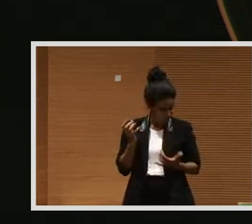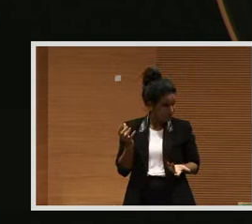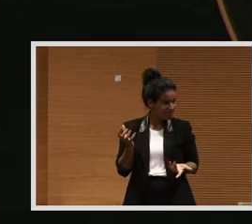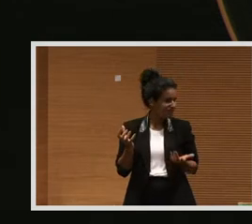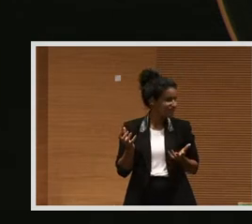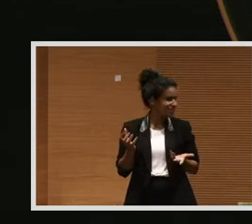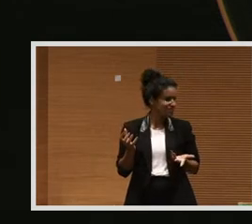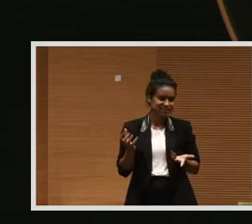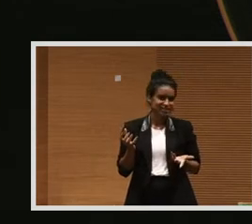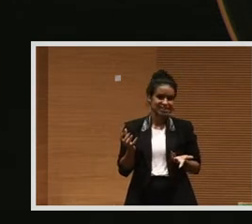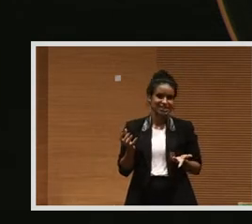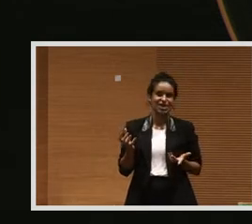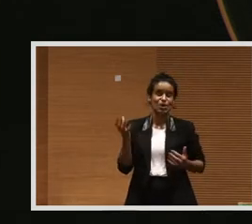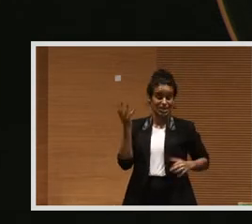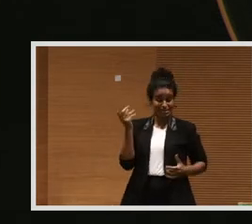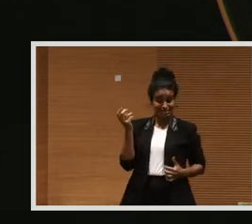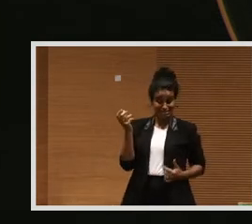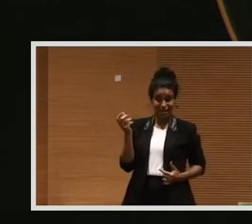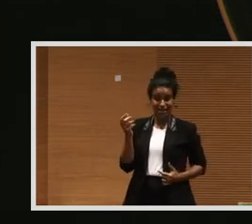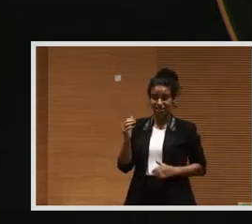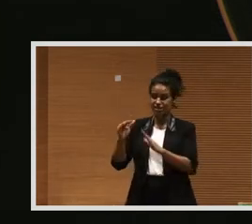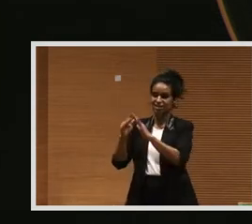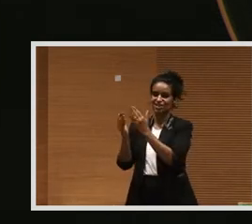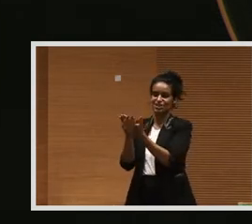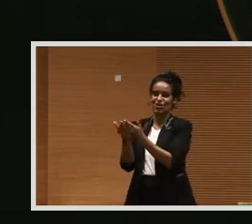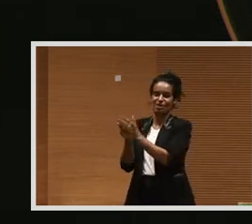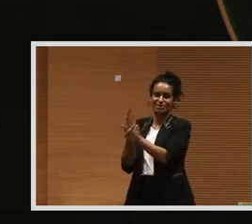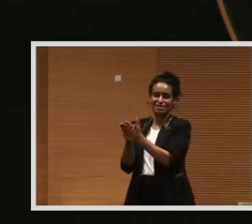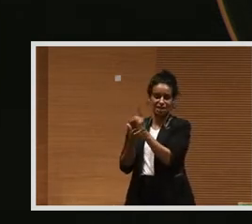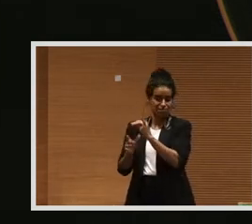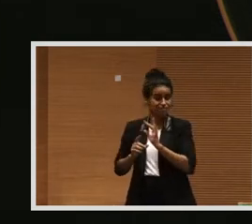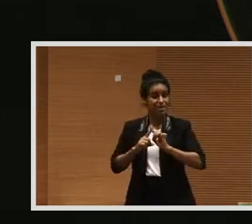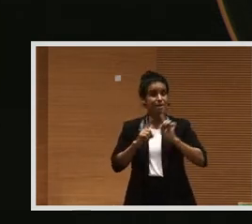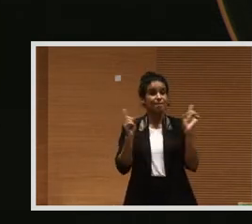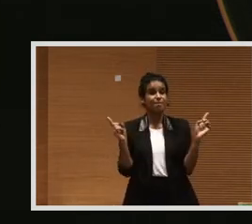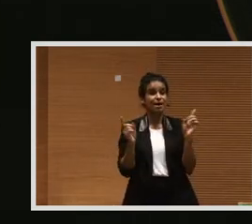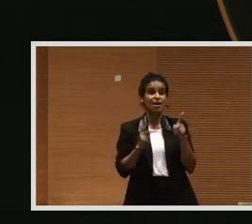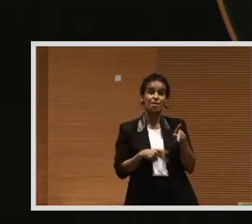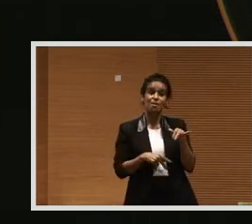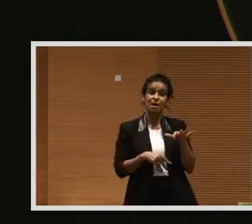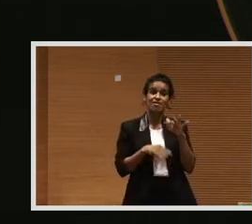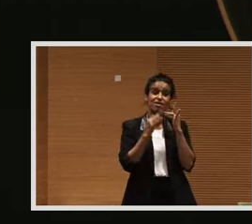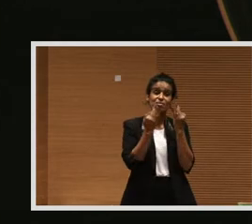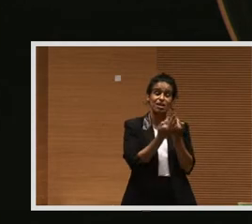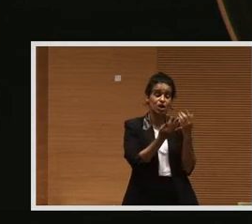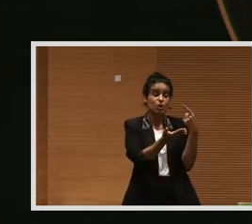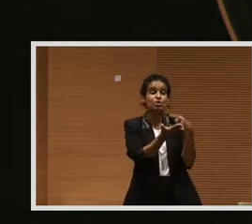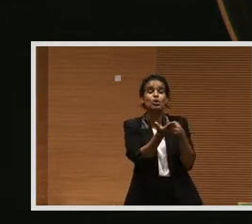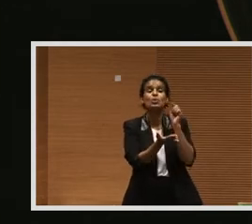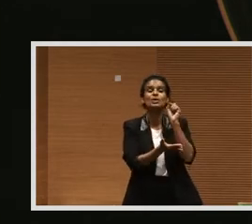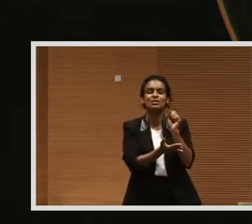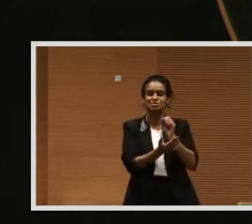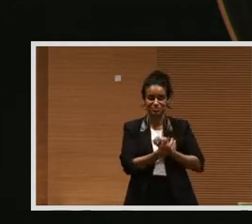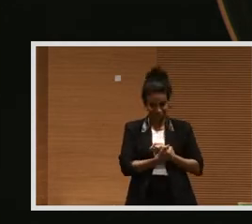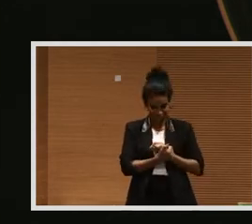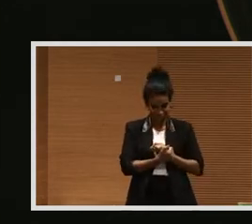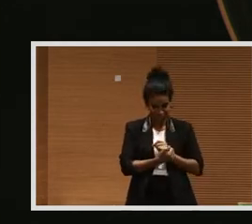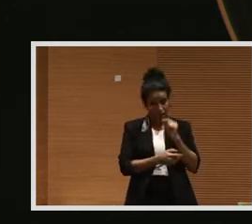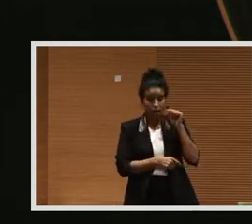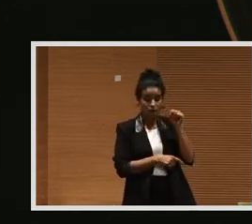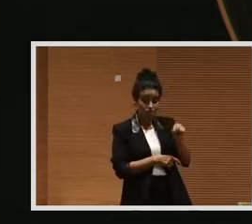E achar a escola um saco. Mas os pais fizeram um combinado com ele, que era o seguinte.